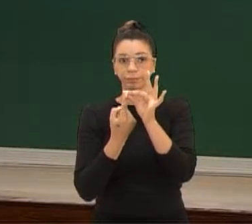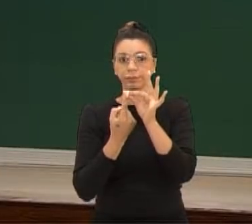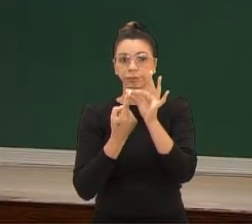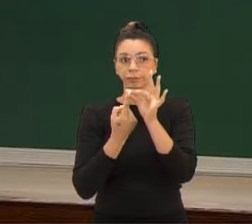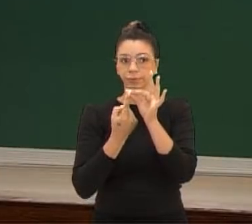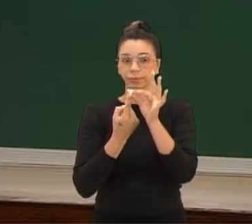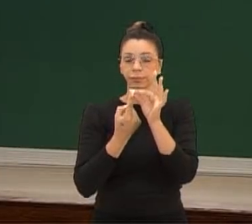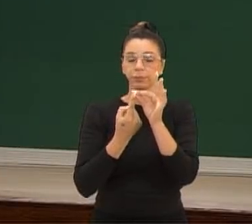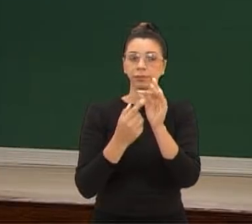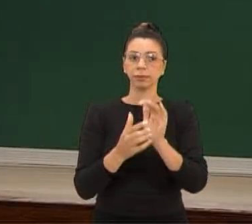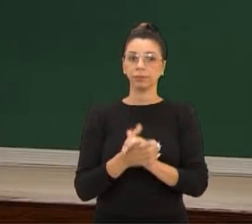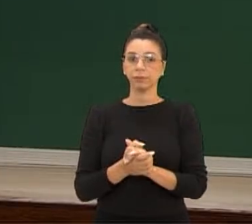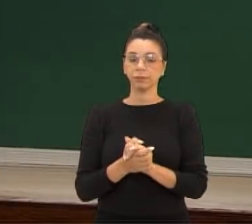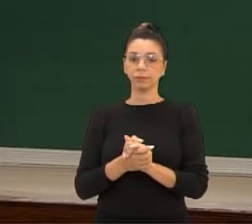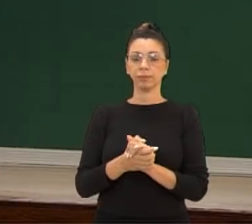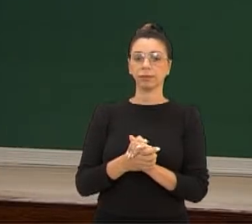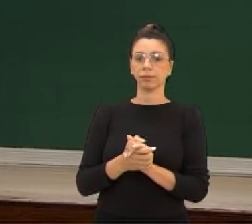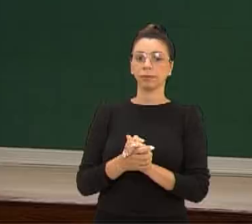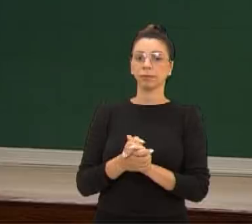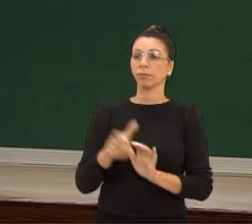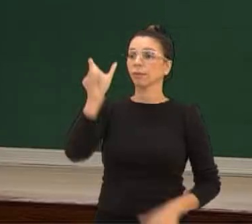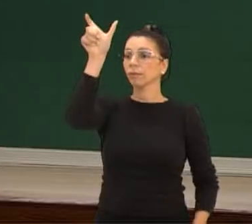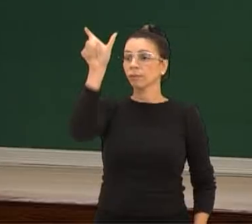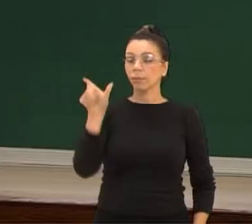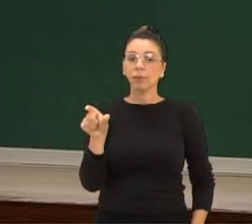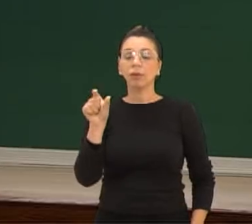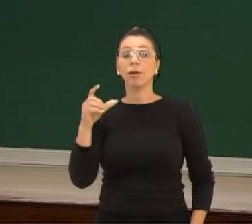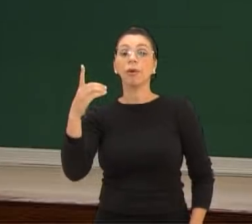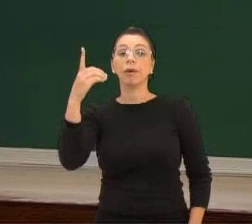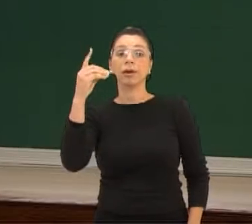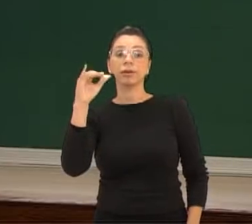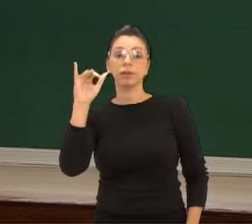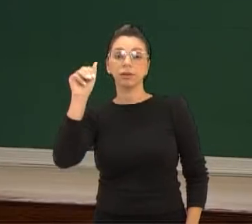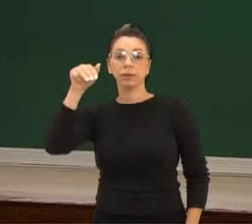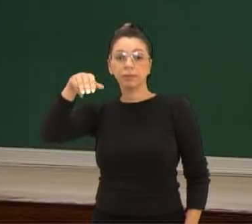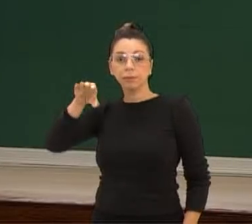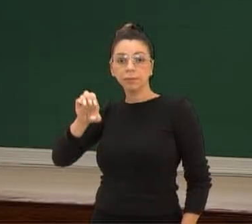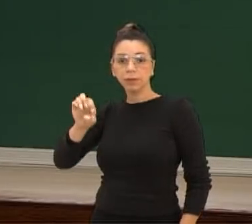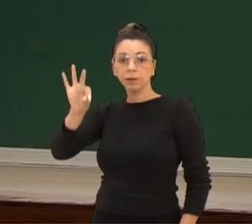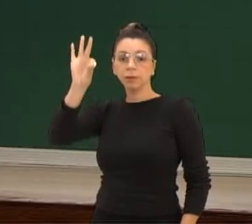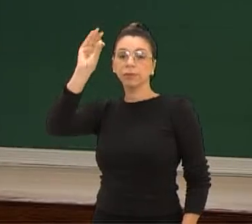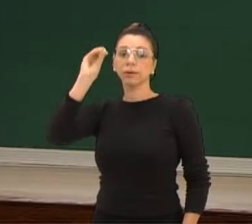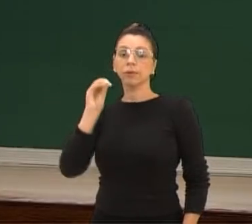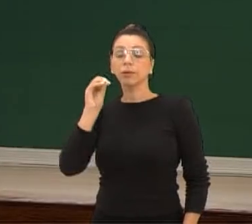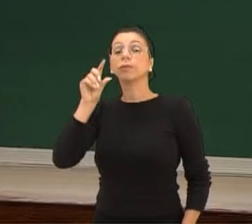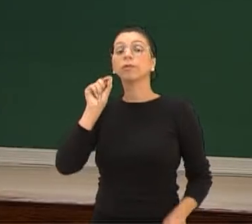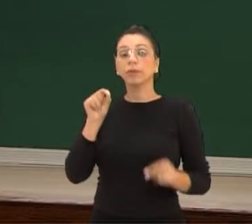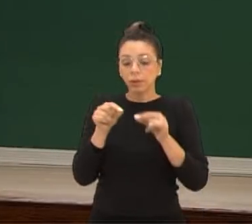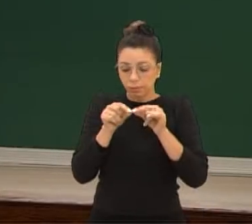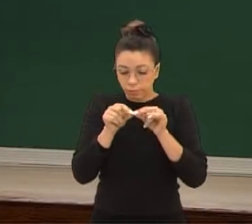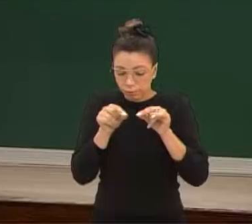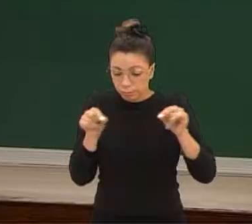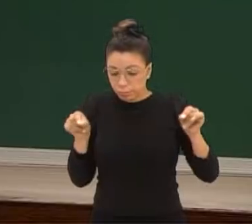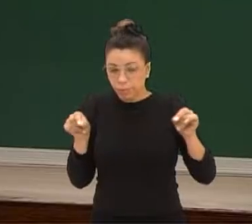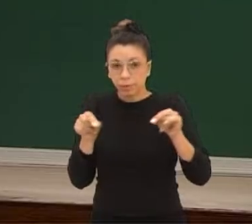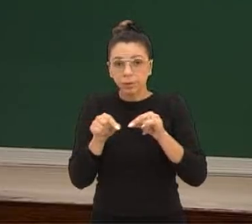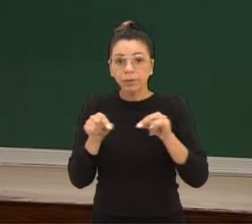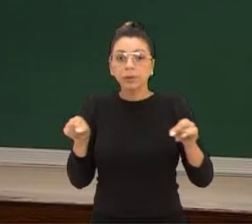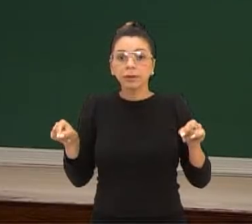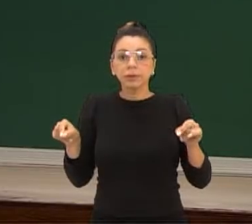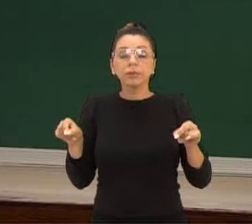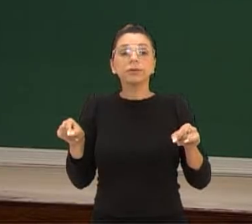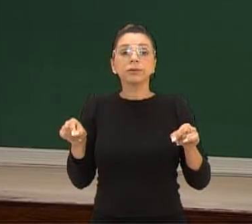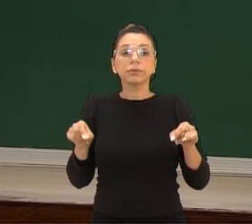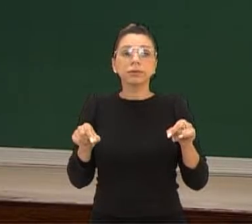barbante, tá? Do ladinho você vai colocar o diâmetro. O diâmetro é aquela medida que